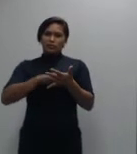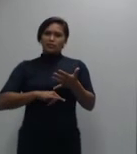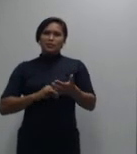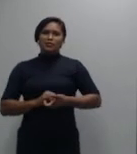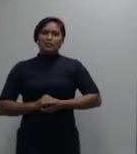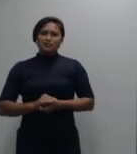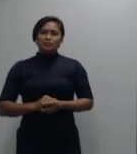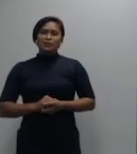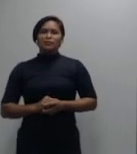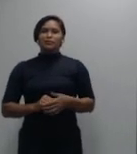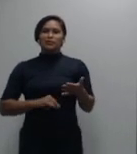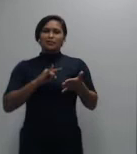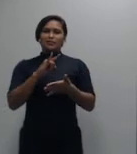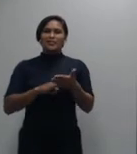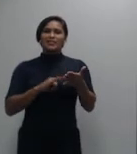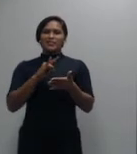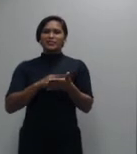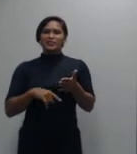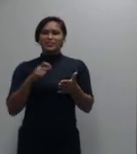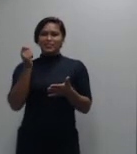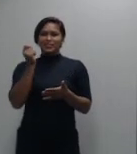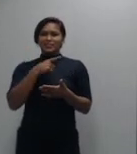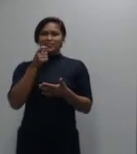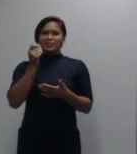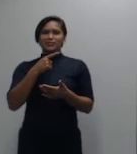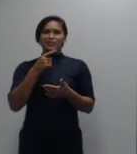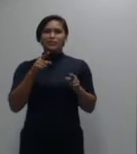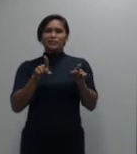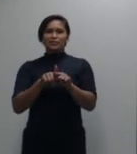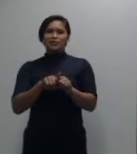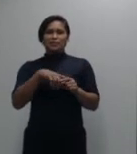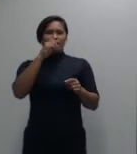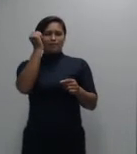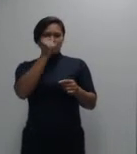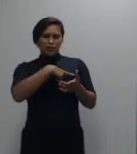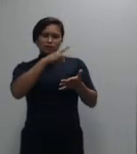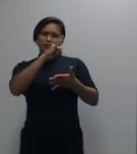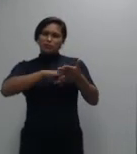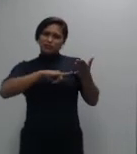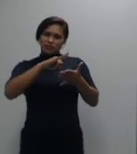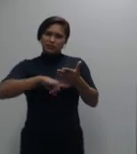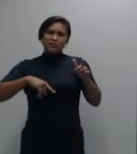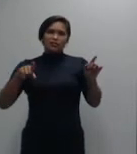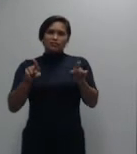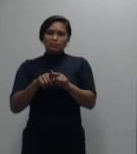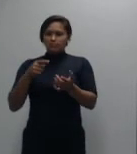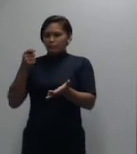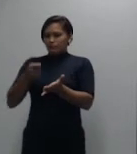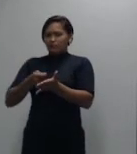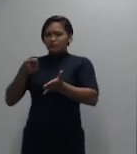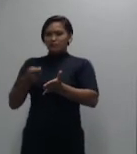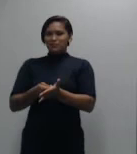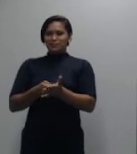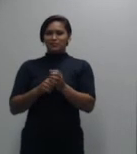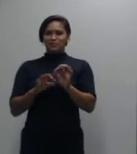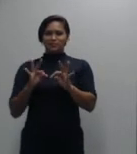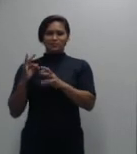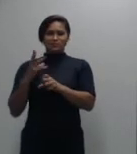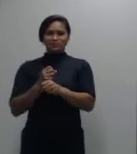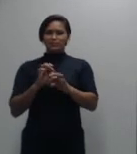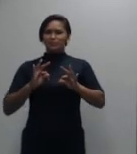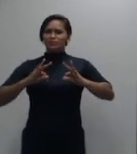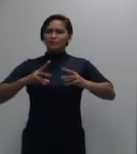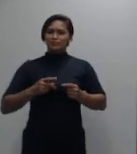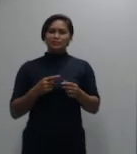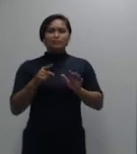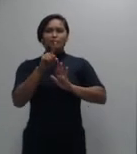no documento na mudança das cláusulas com aquele apagador líquido tudo isso está